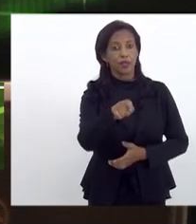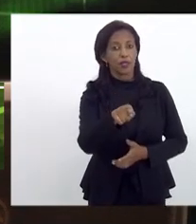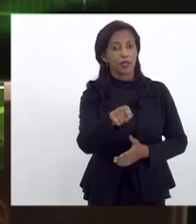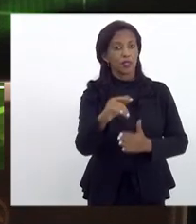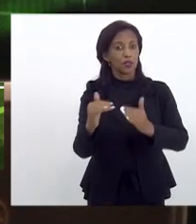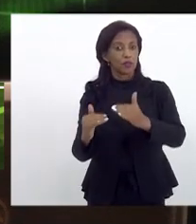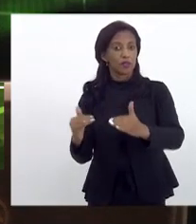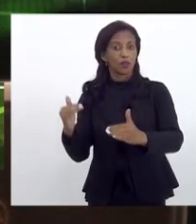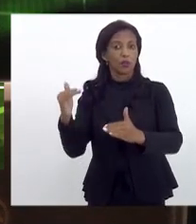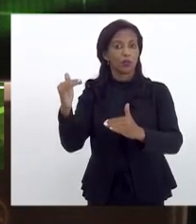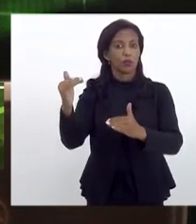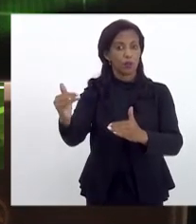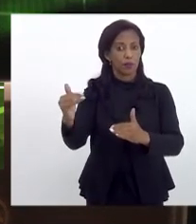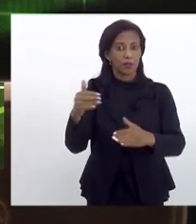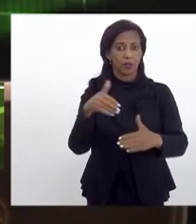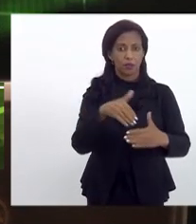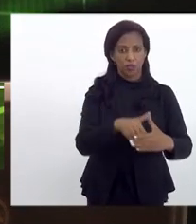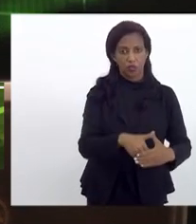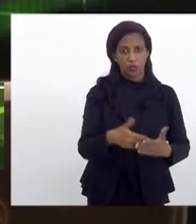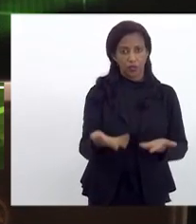ultrapassada O momento que a gente votar aqui